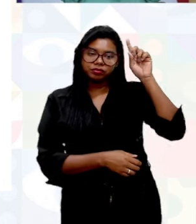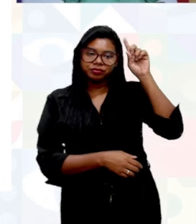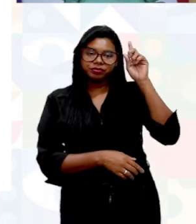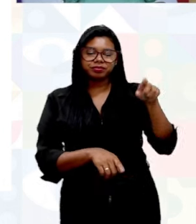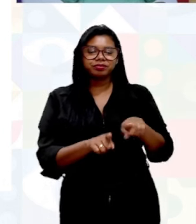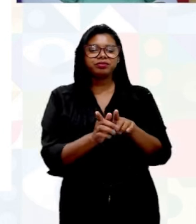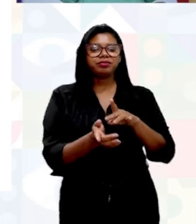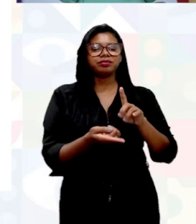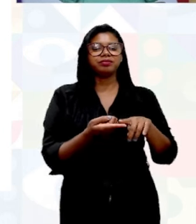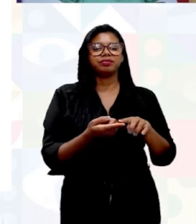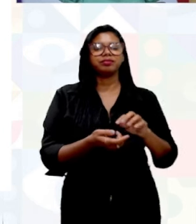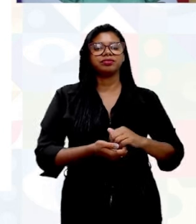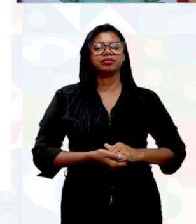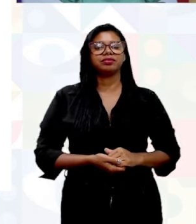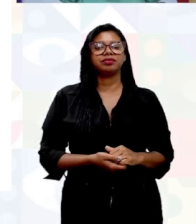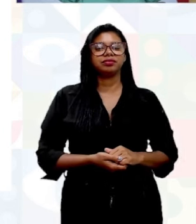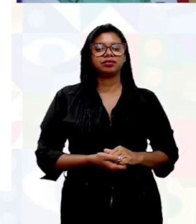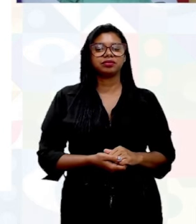tá?